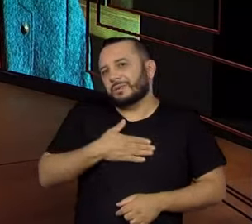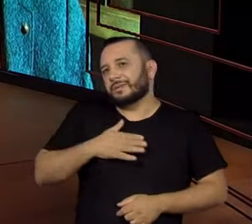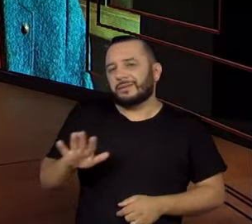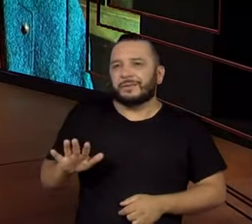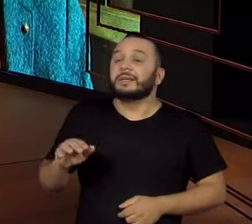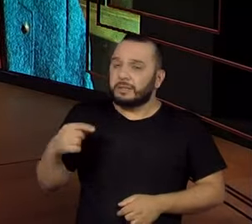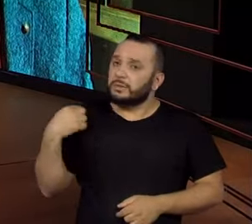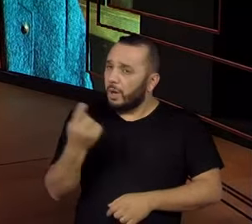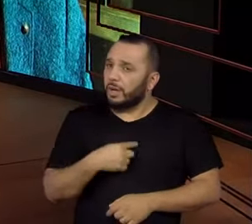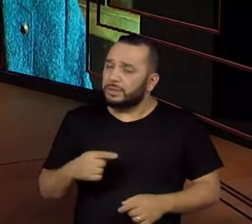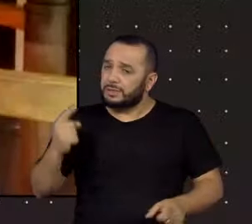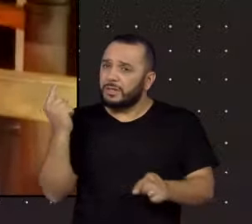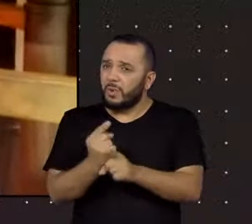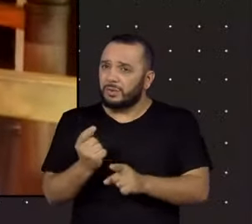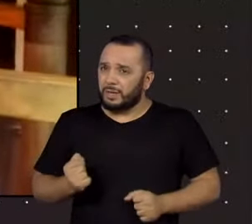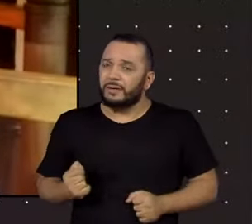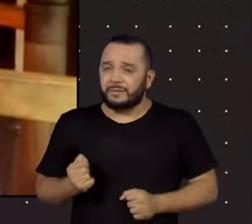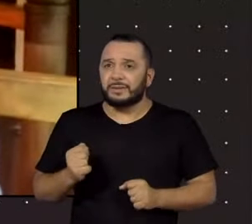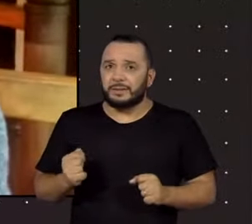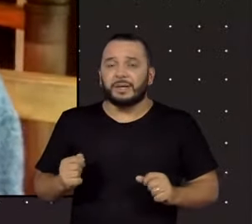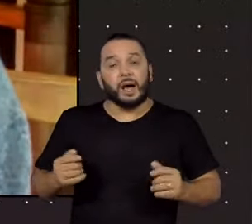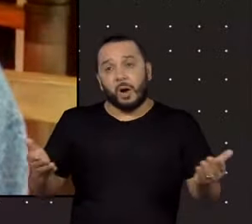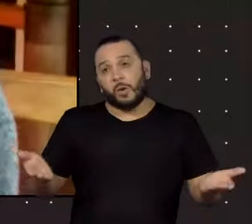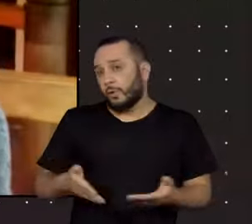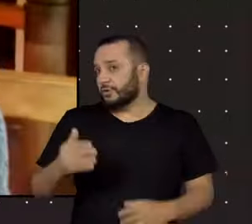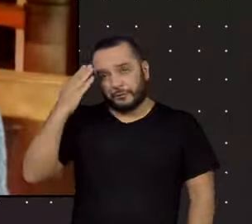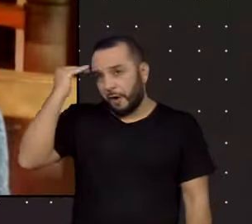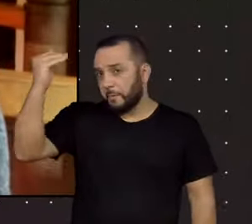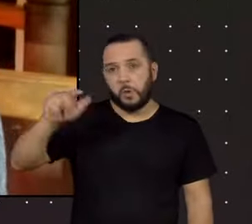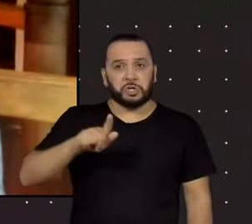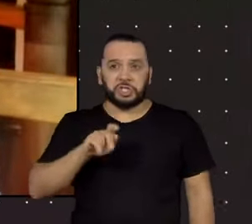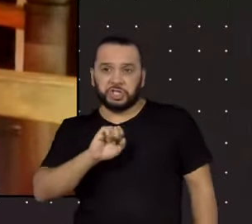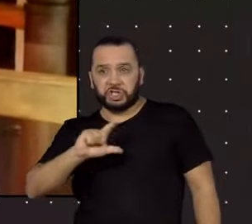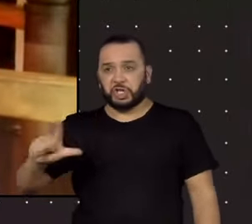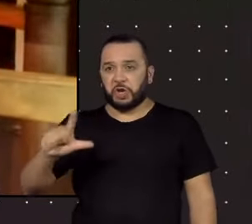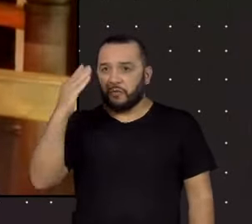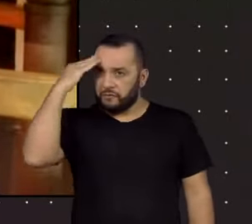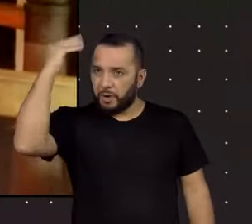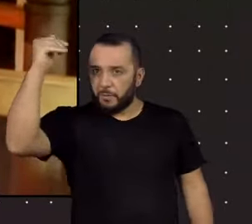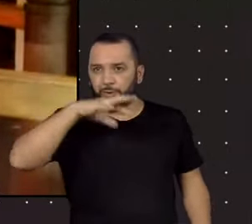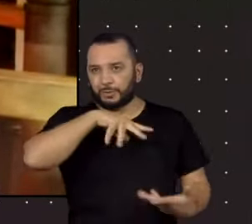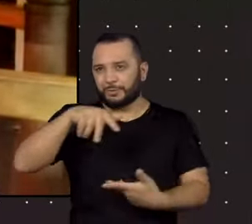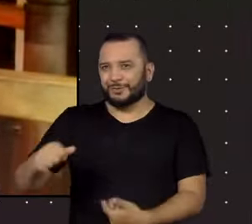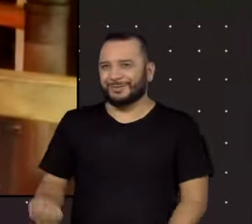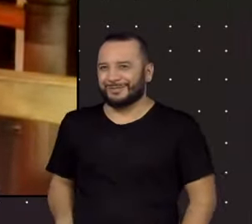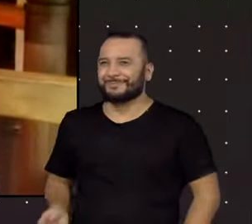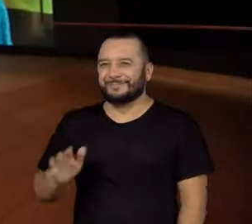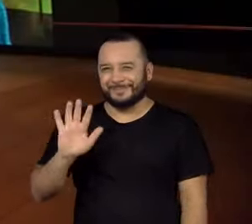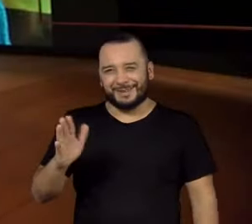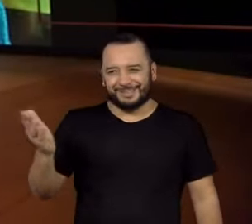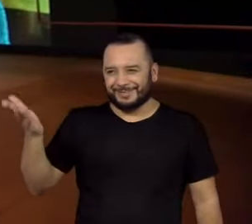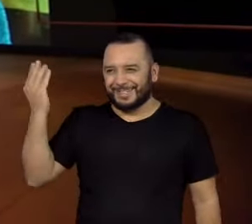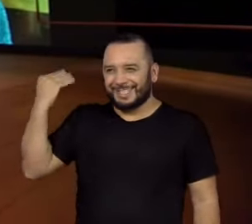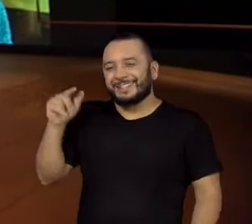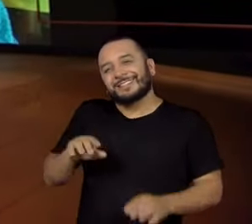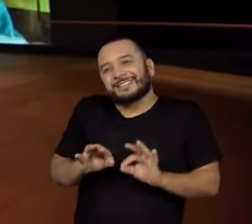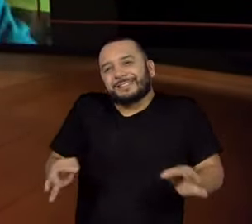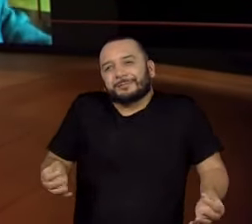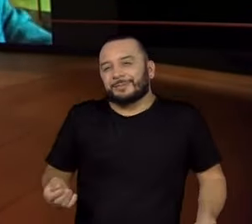se encontrava também, até que depois ele virou o Gilberto Gil universal, né? Então, a gente, naquele momento exato, a